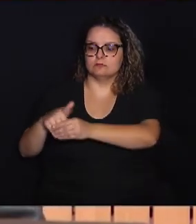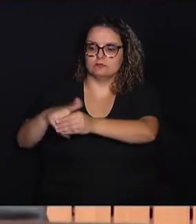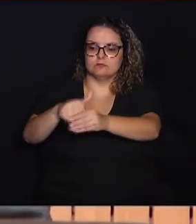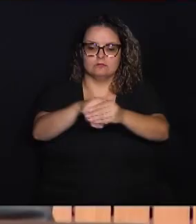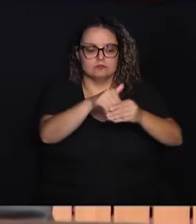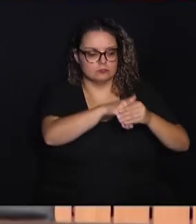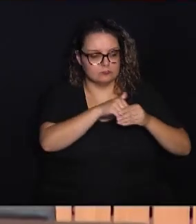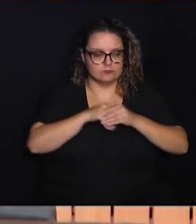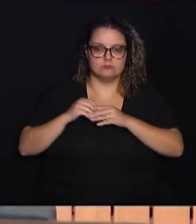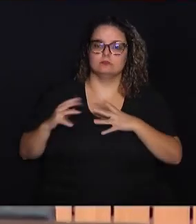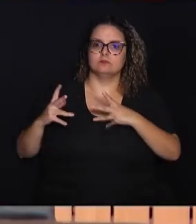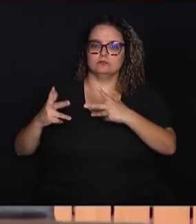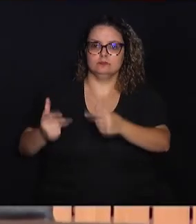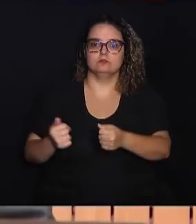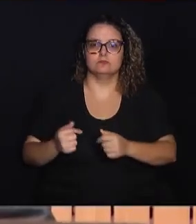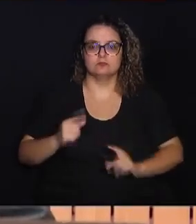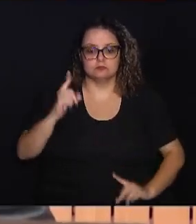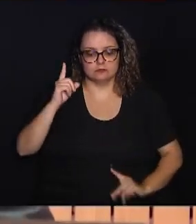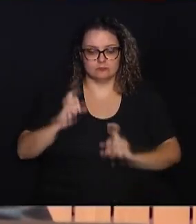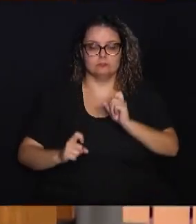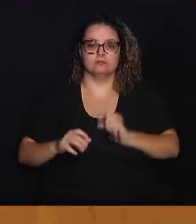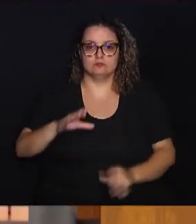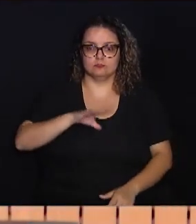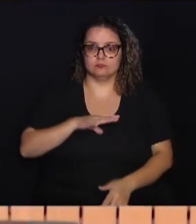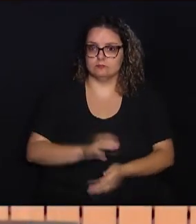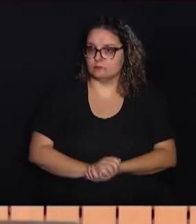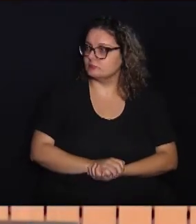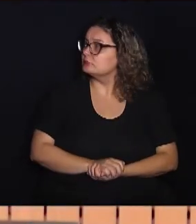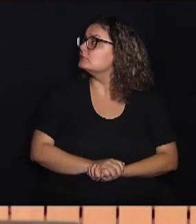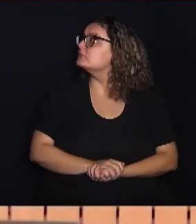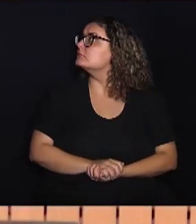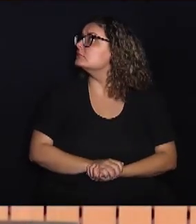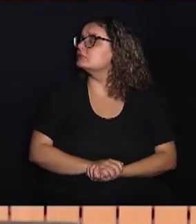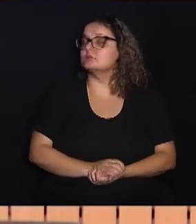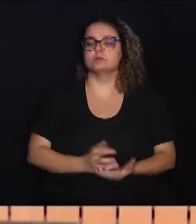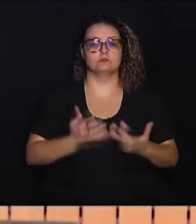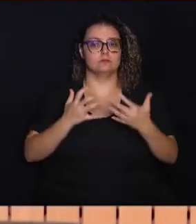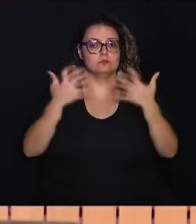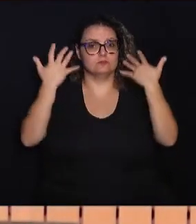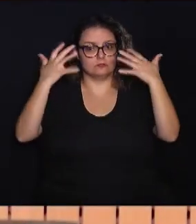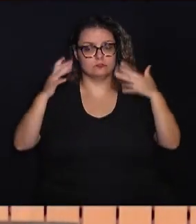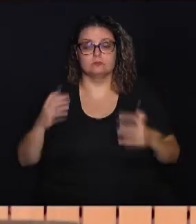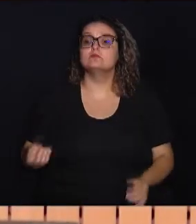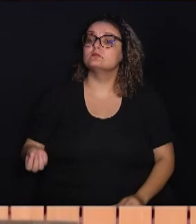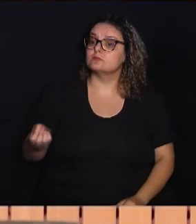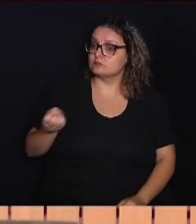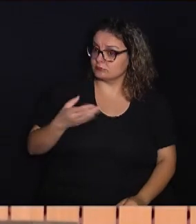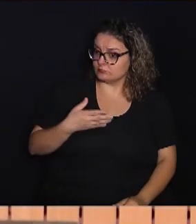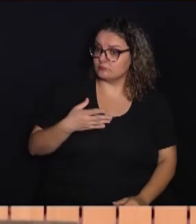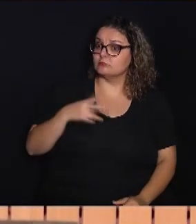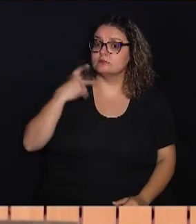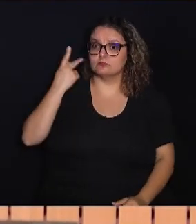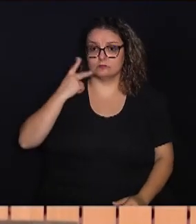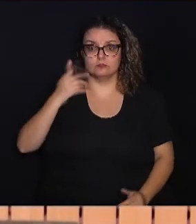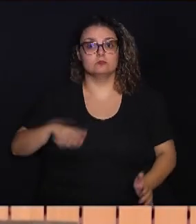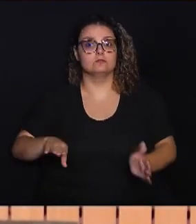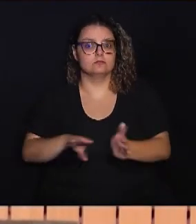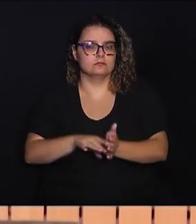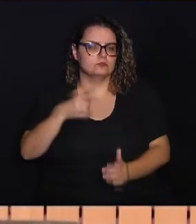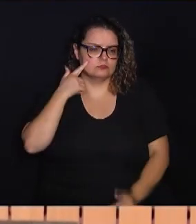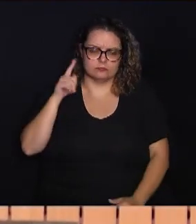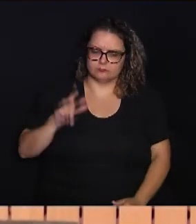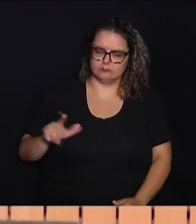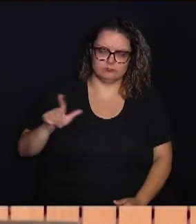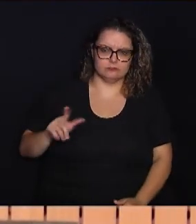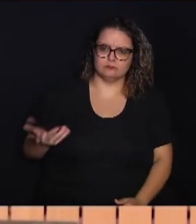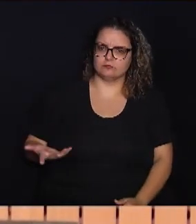dizer Pela expressão da cidade e quero aqui parabenizar também os novos claro que nós